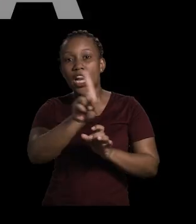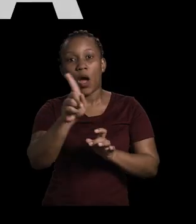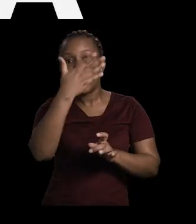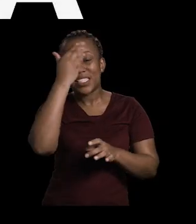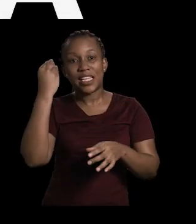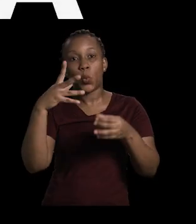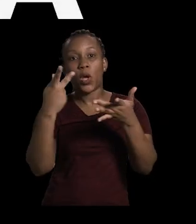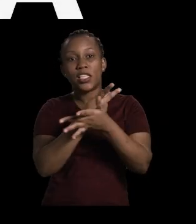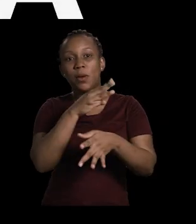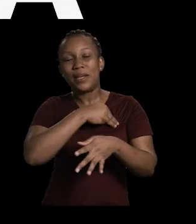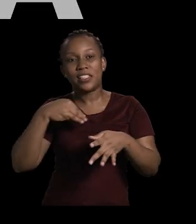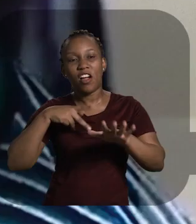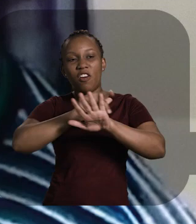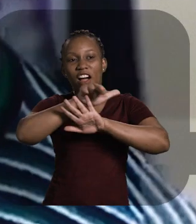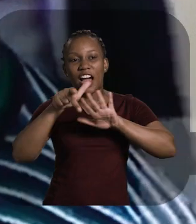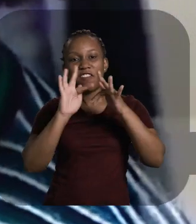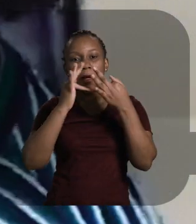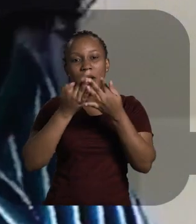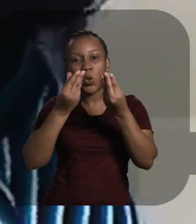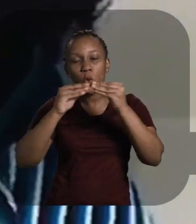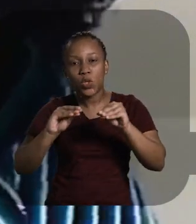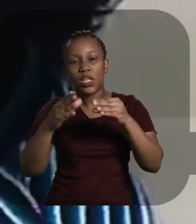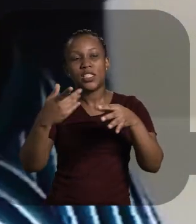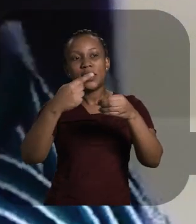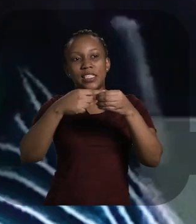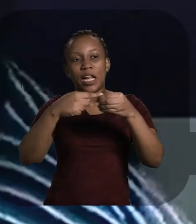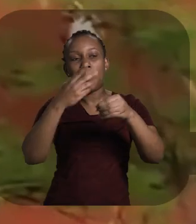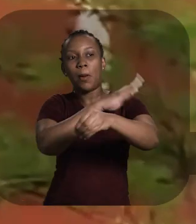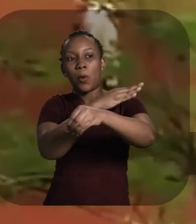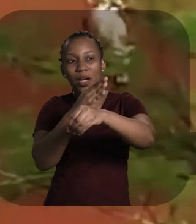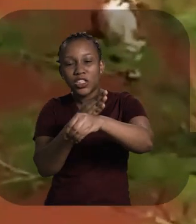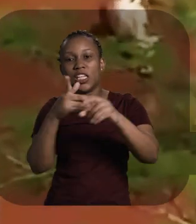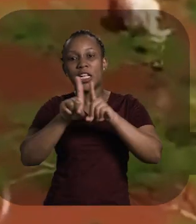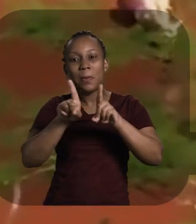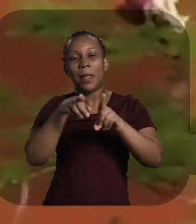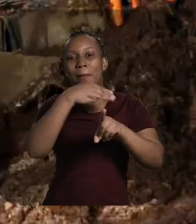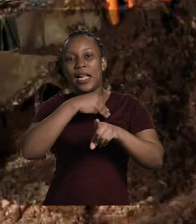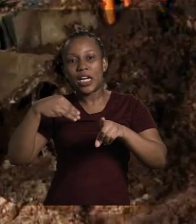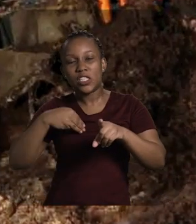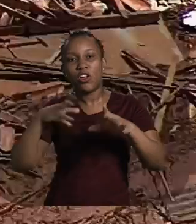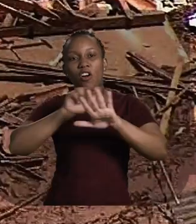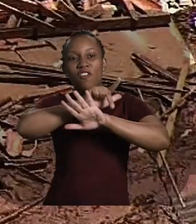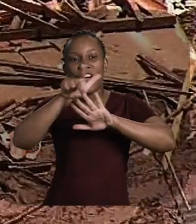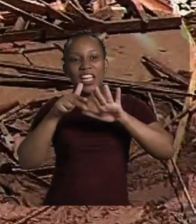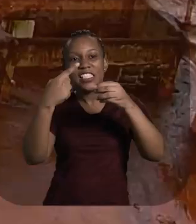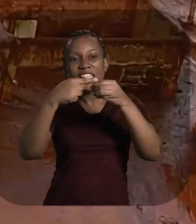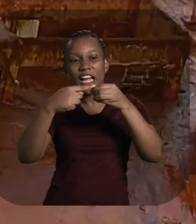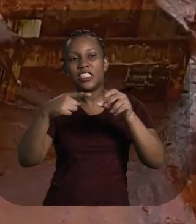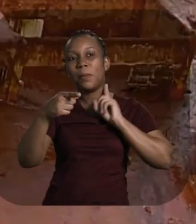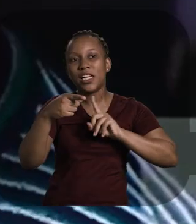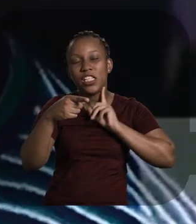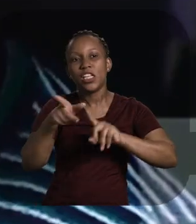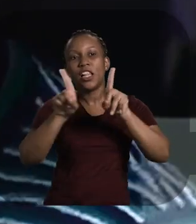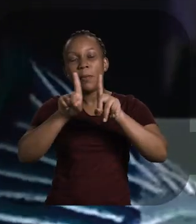Não se esqueça de Mariana. São milhares de famílias atingidas, não só em Brumadinho, não só em Mariana, mas em tantos municípios